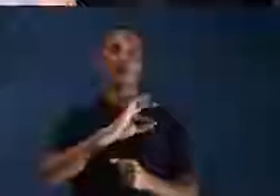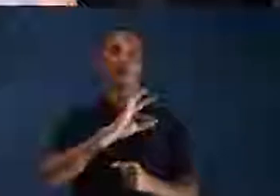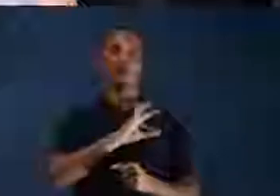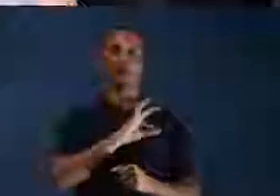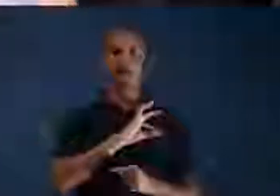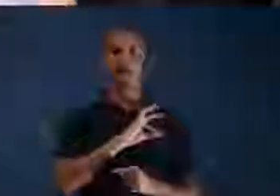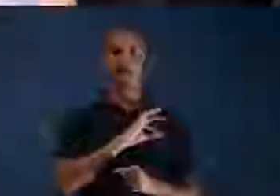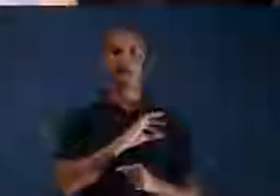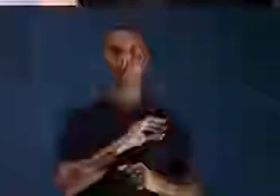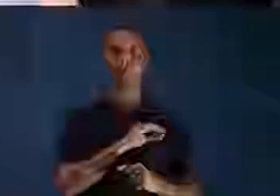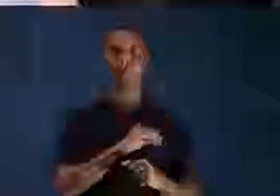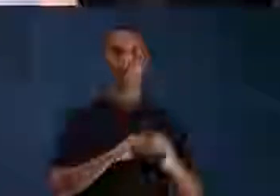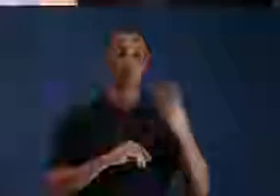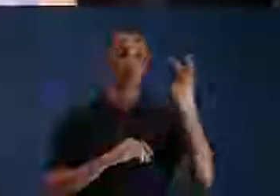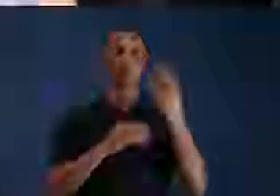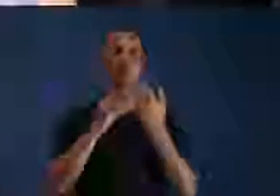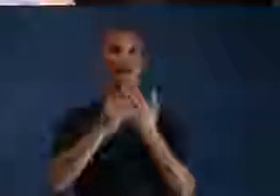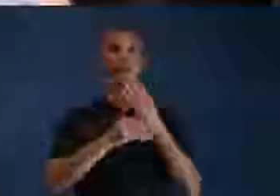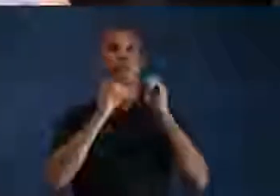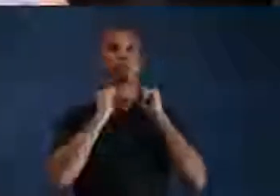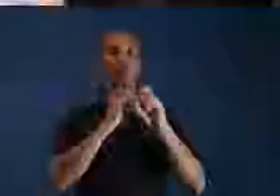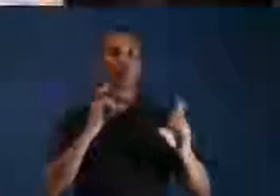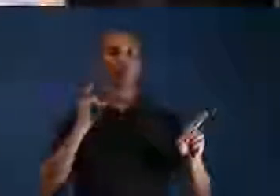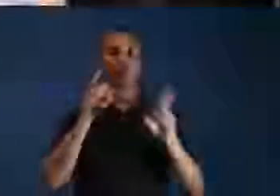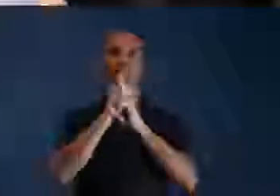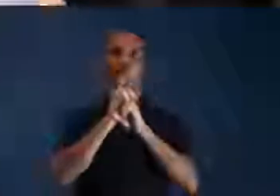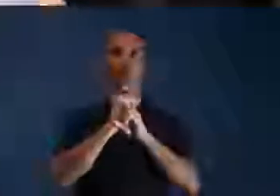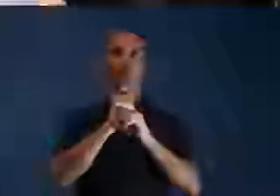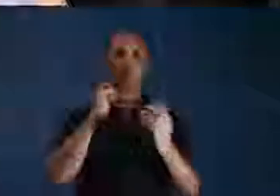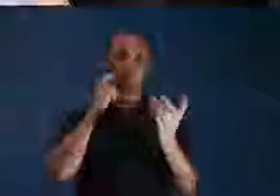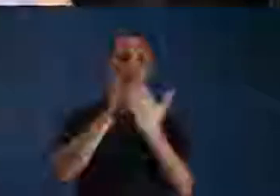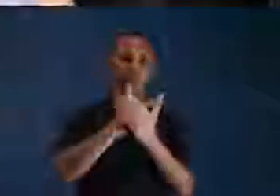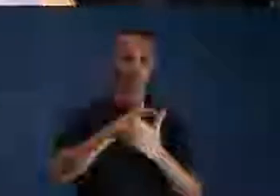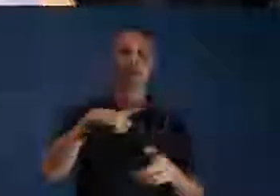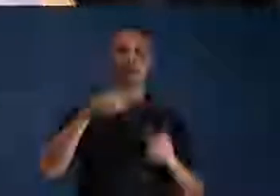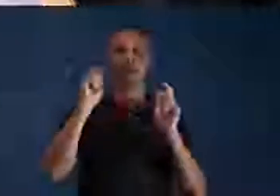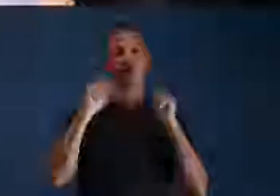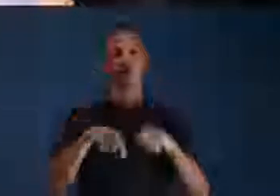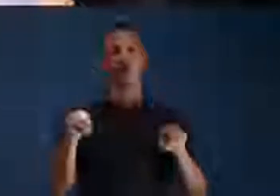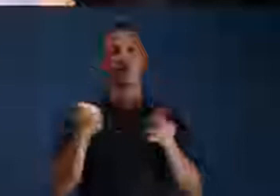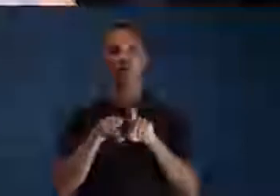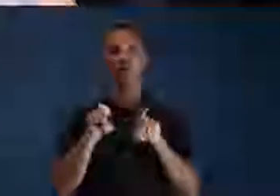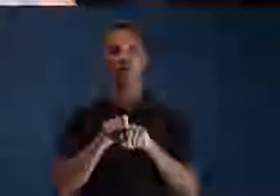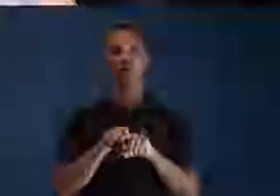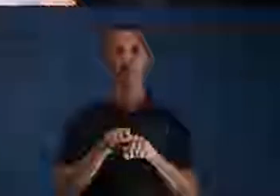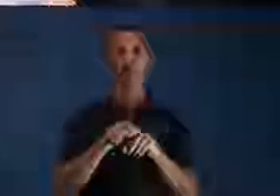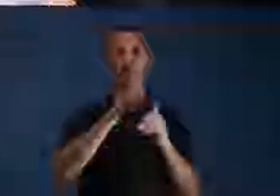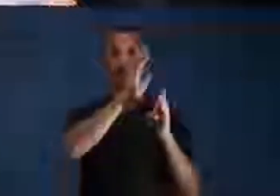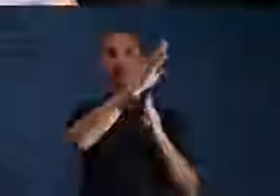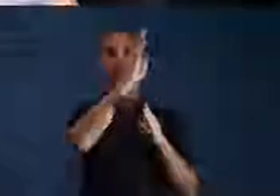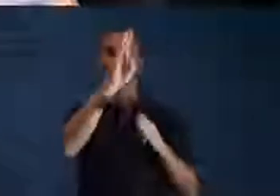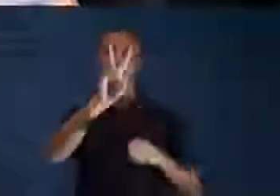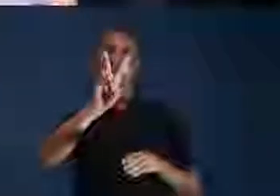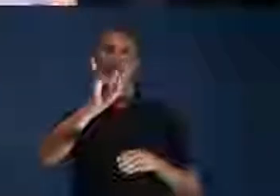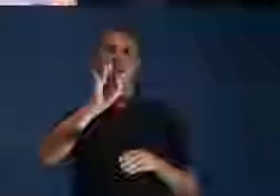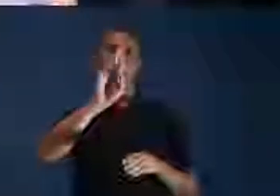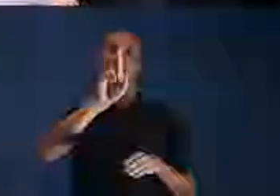Os dois parece que é possível encontrar ainda na estante virtual. Aquele O Mundo